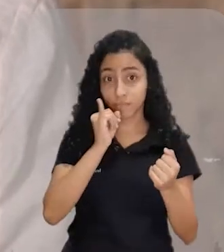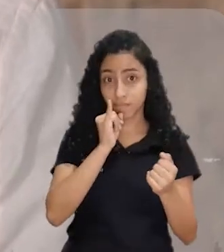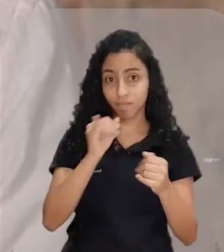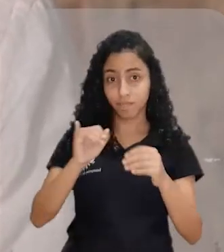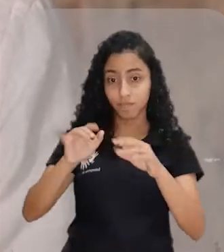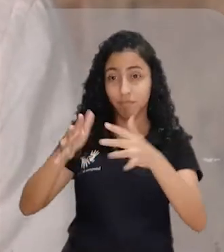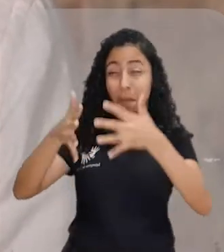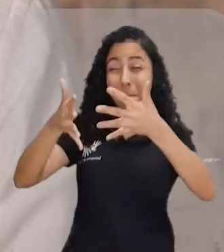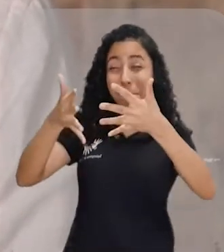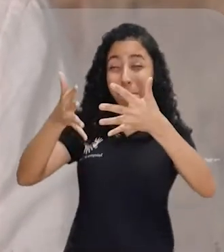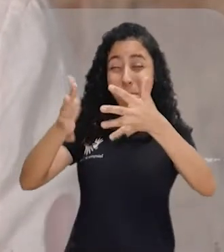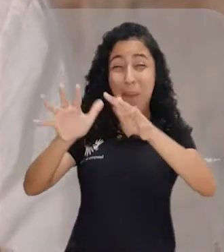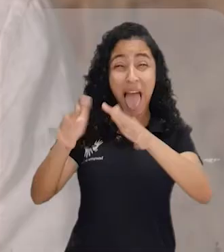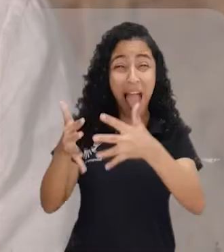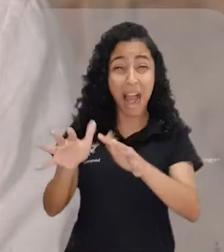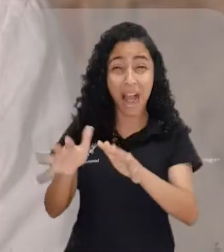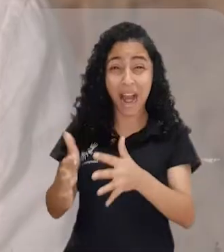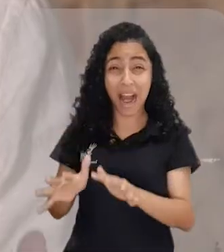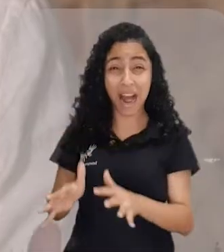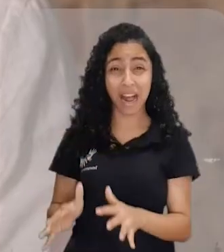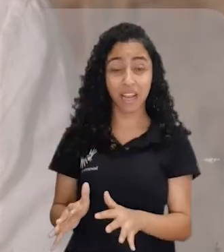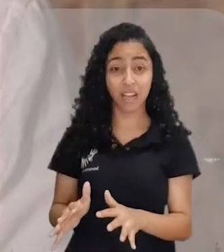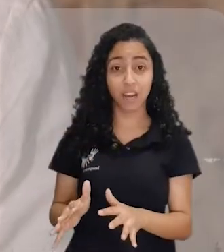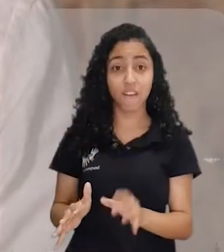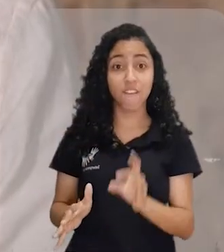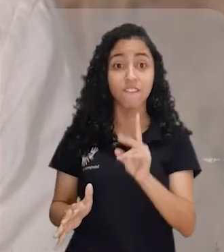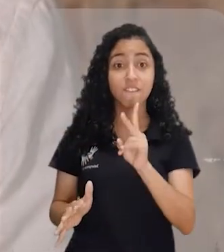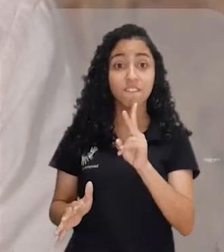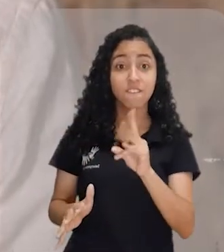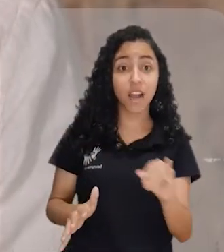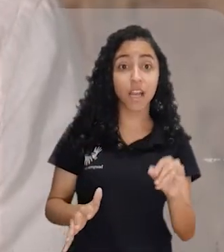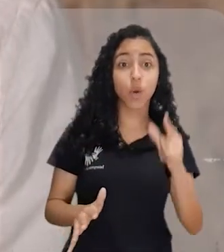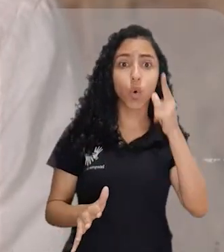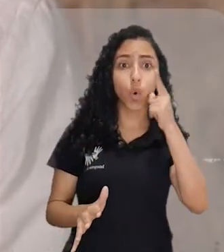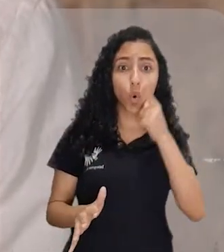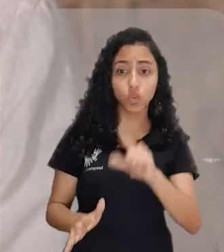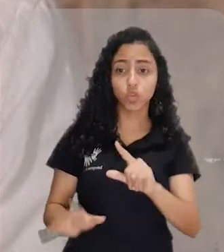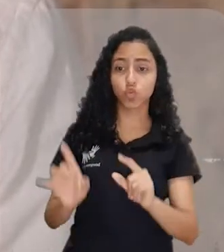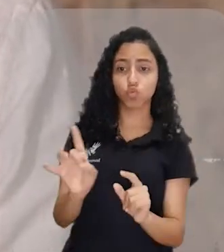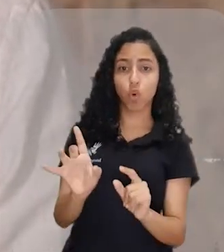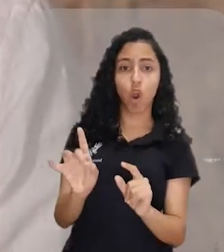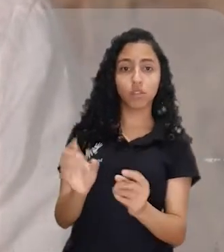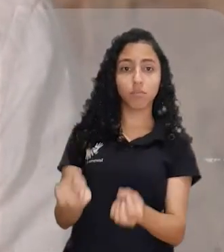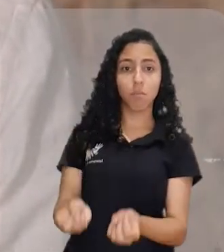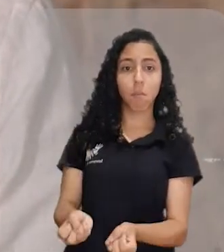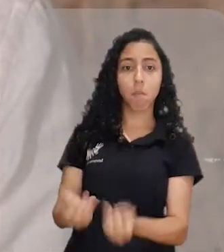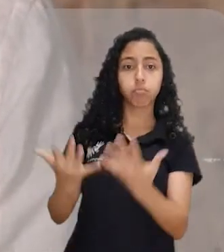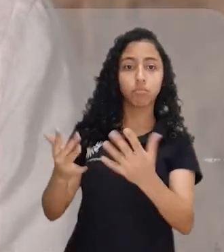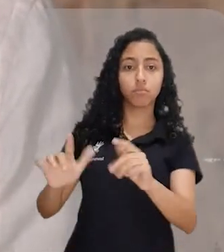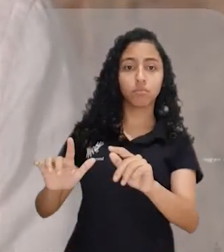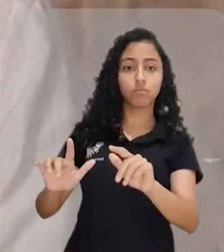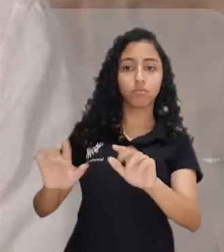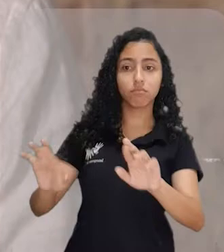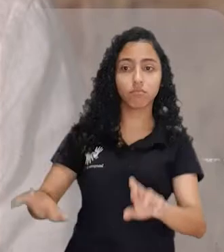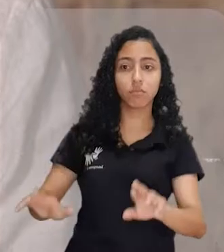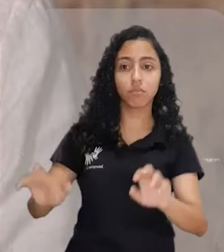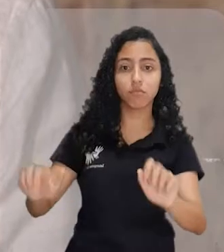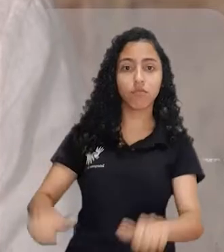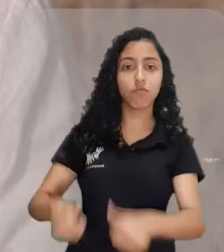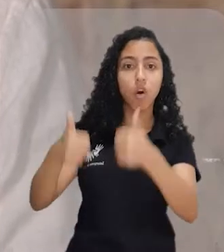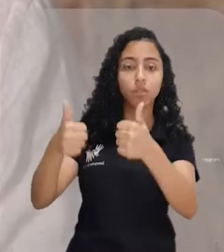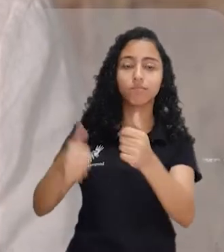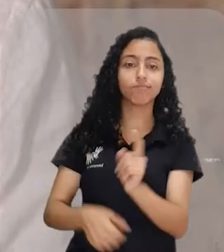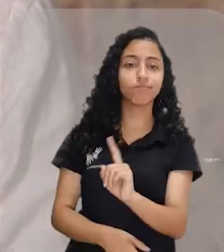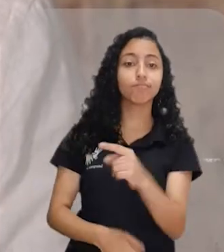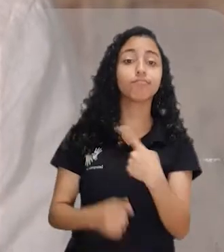por exemplo, áreas severamente degradadas dificilmente vão se restaurar da forma passiva, através do